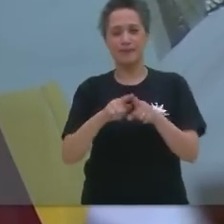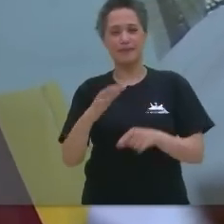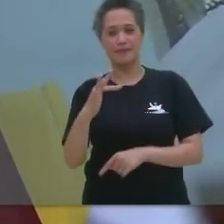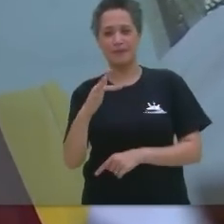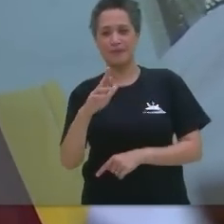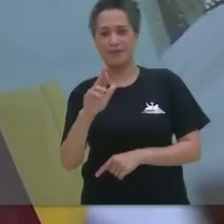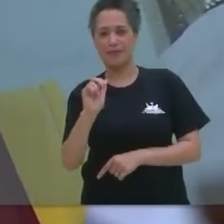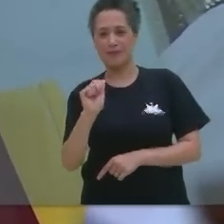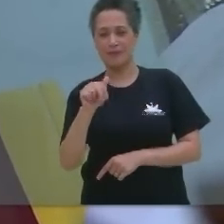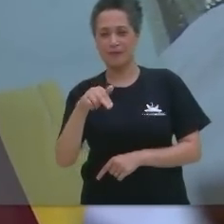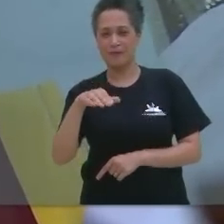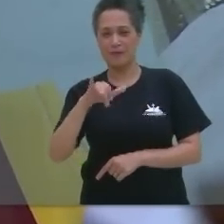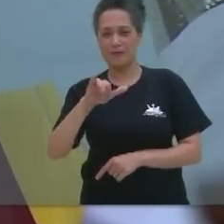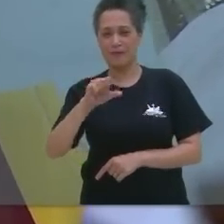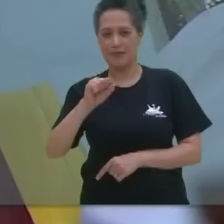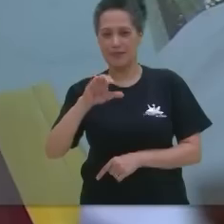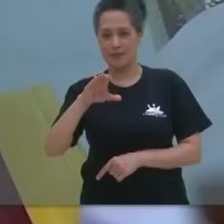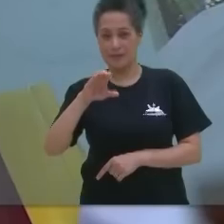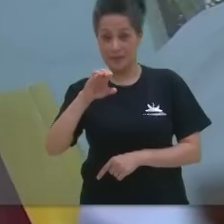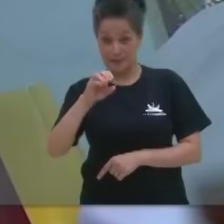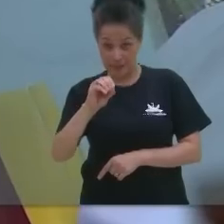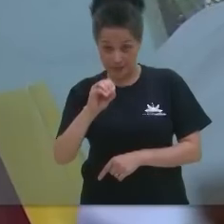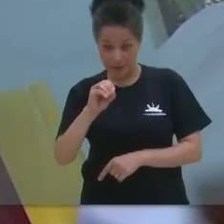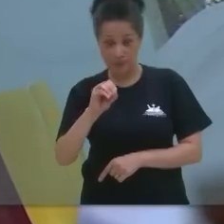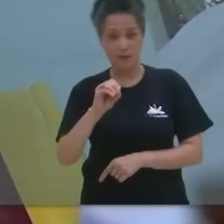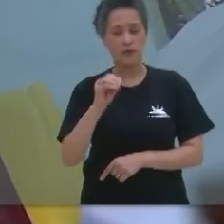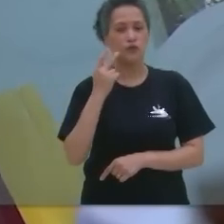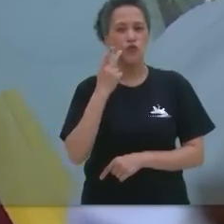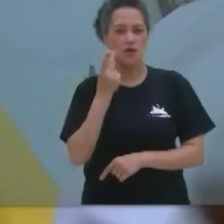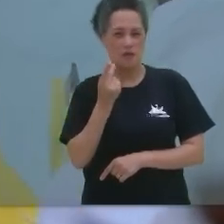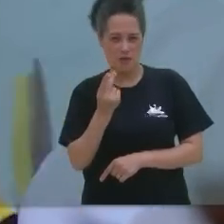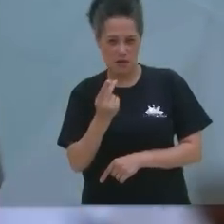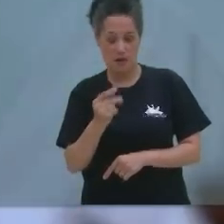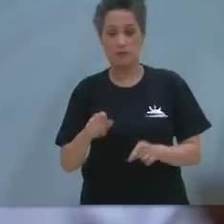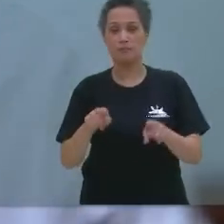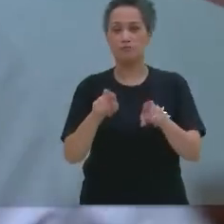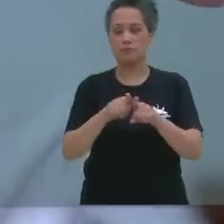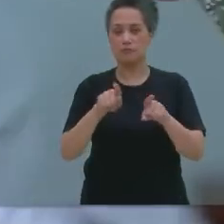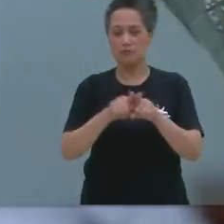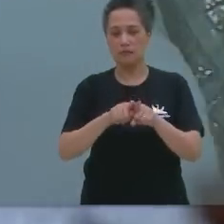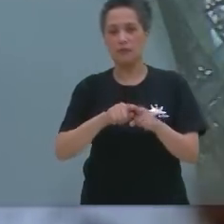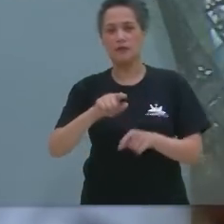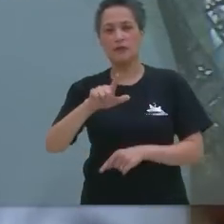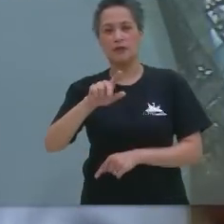Ceará. Brasilina Ferreira de Souza, Lusiânia, Goiás.